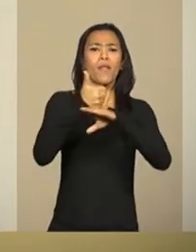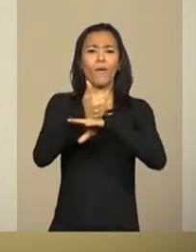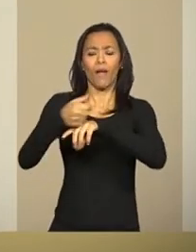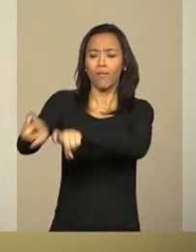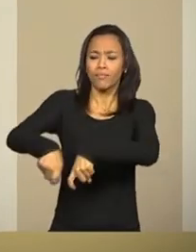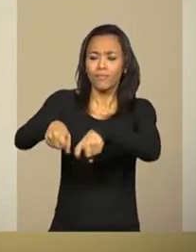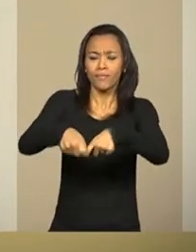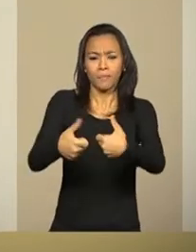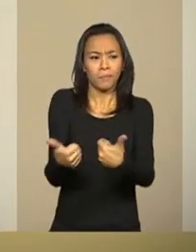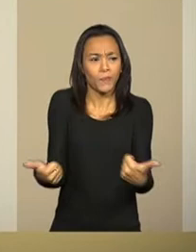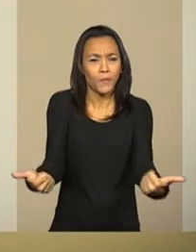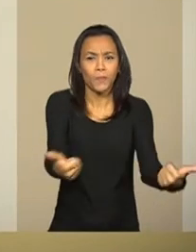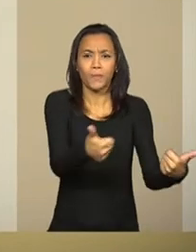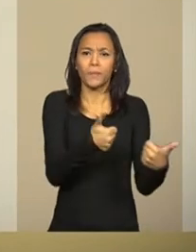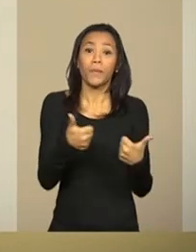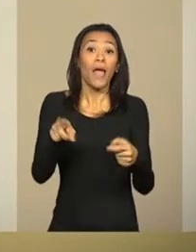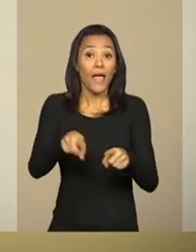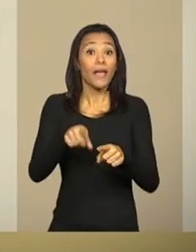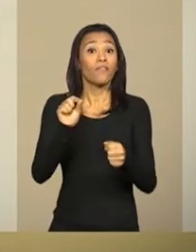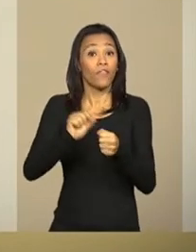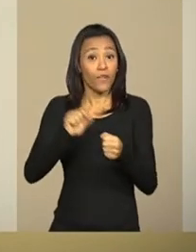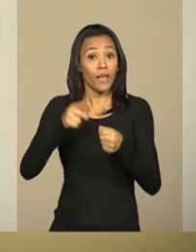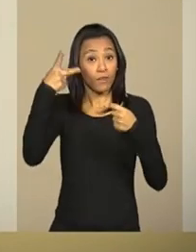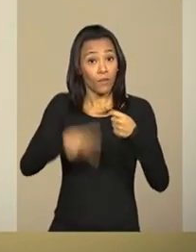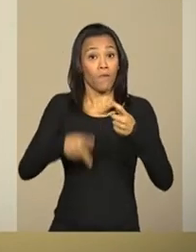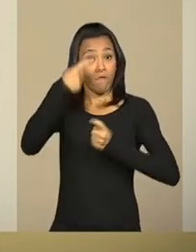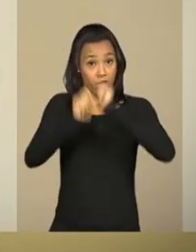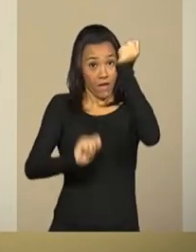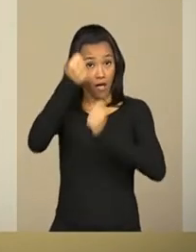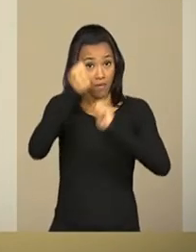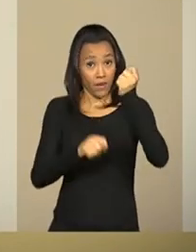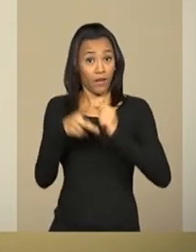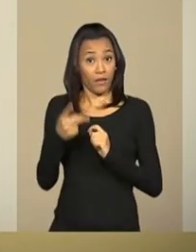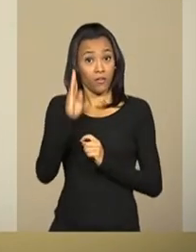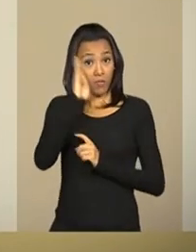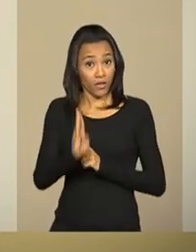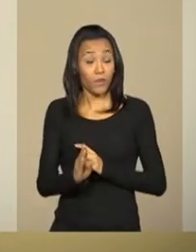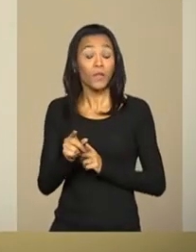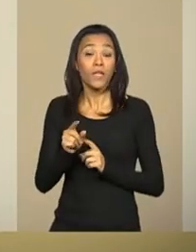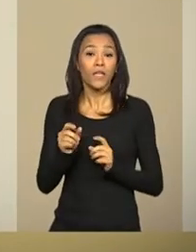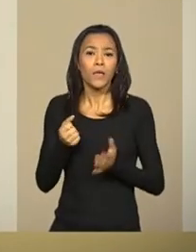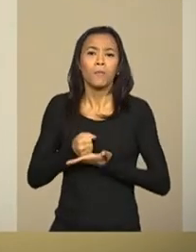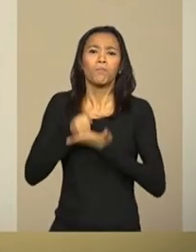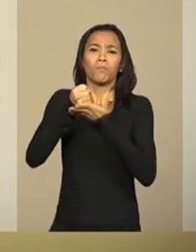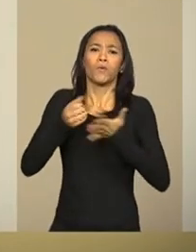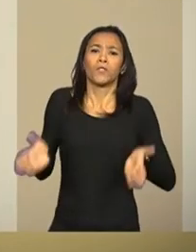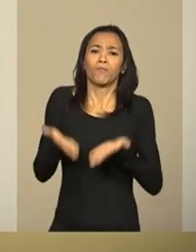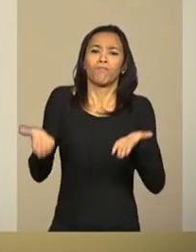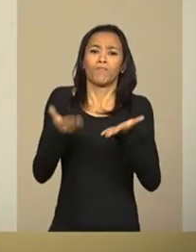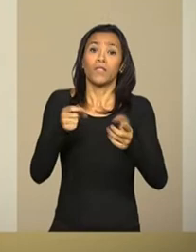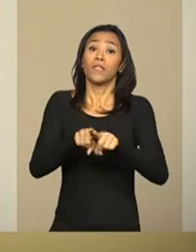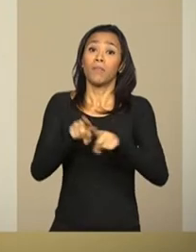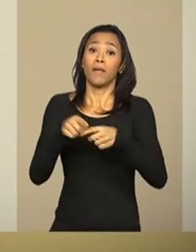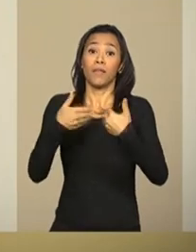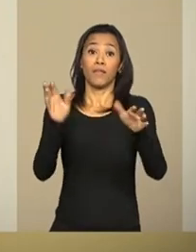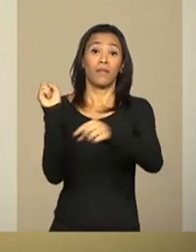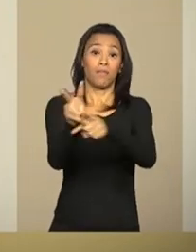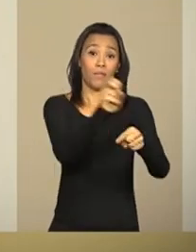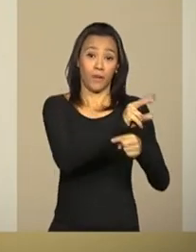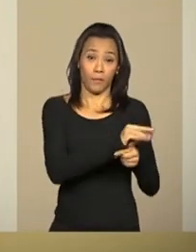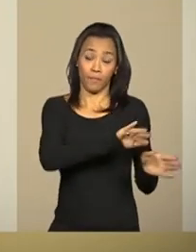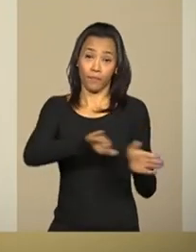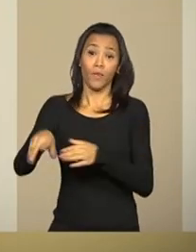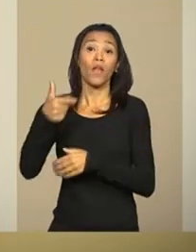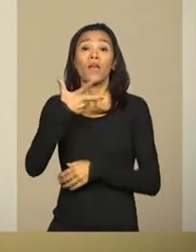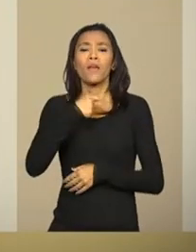esses equipamentos são produzidos em fábricas aqui no Brasil, o que gera desenvolvimento e emprego também nas cidades. Os assentados